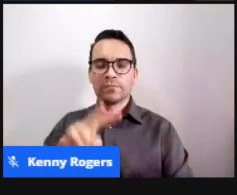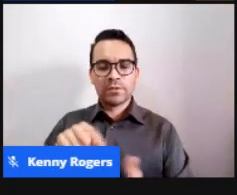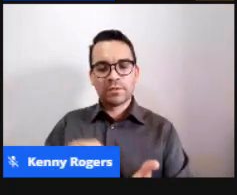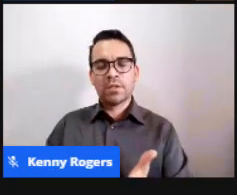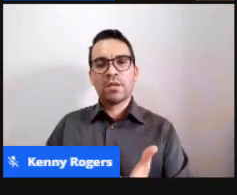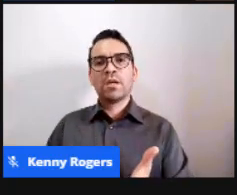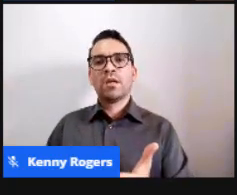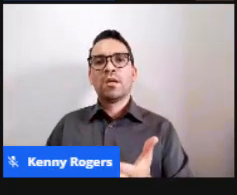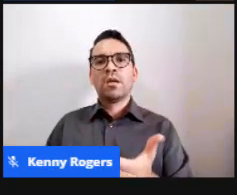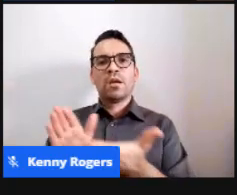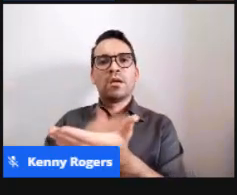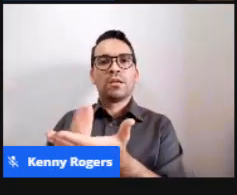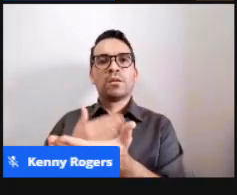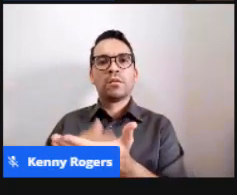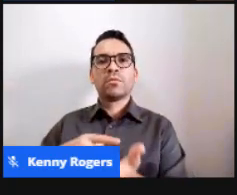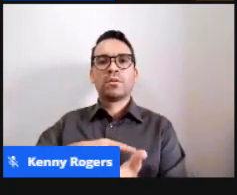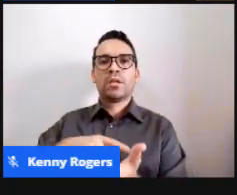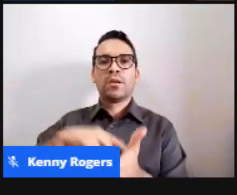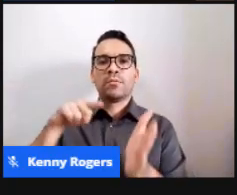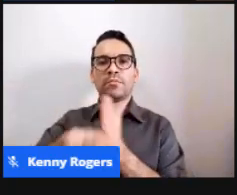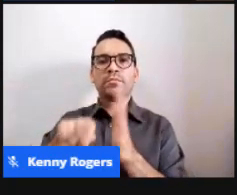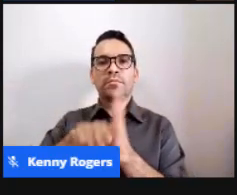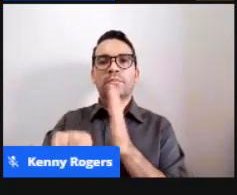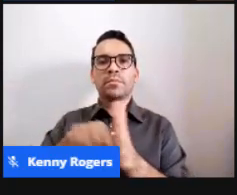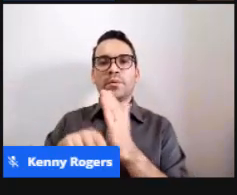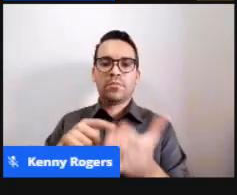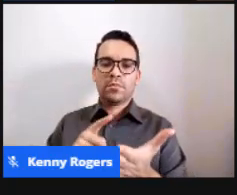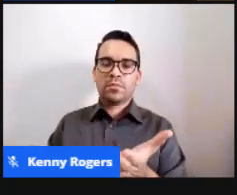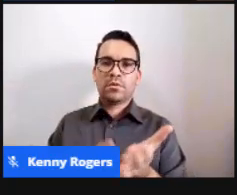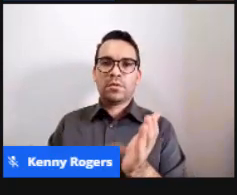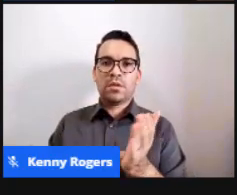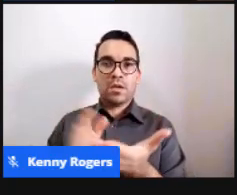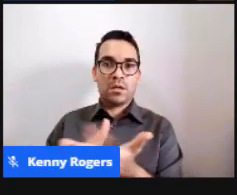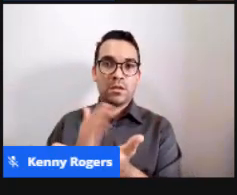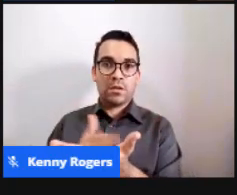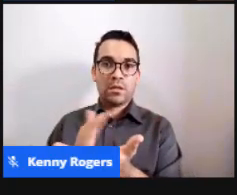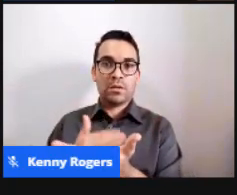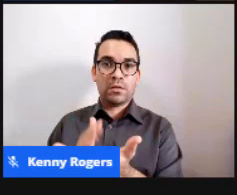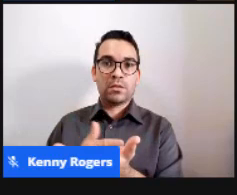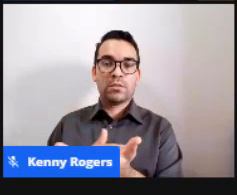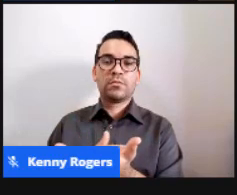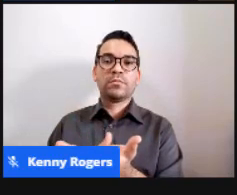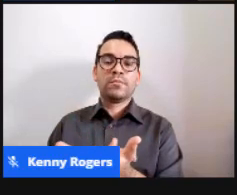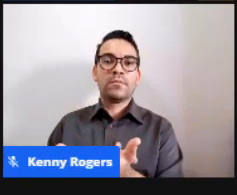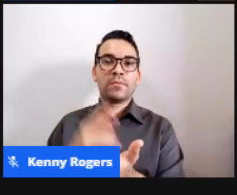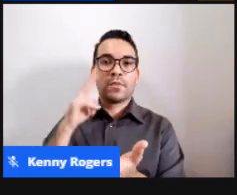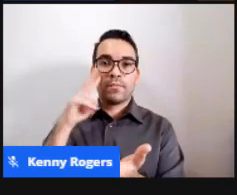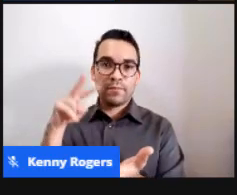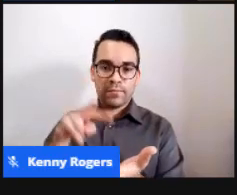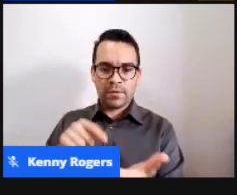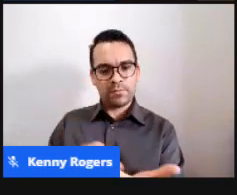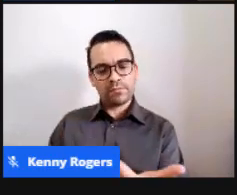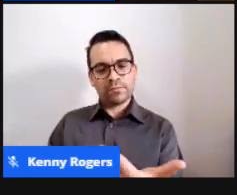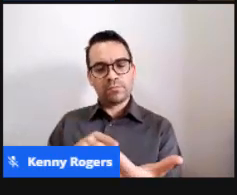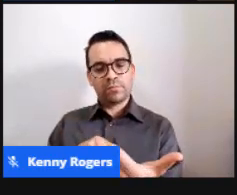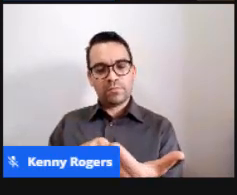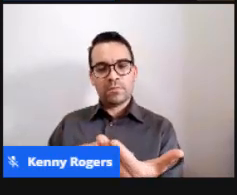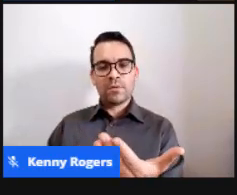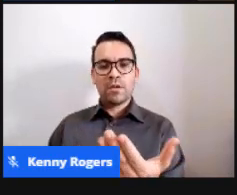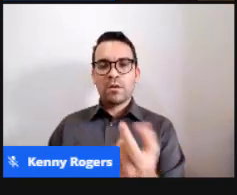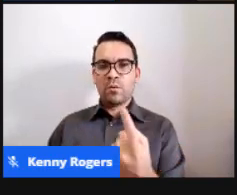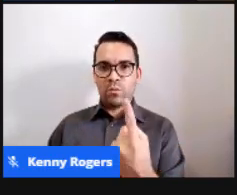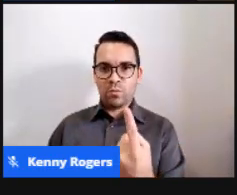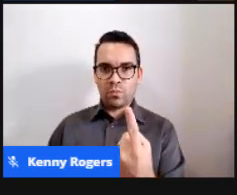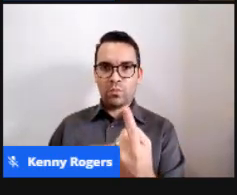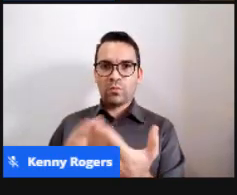estão no caderno base, porque a gente já construiu o 1, porque tem que estar pronto já, entendeu? Mas o 2 e o 3, então